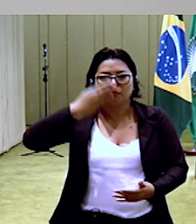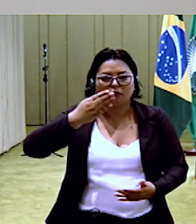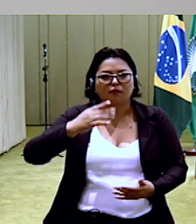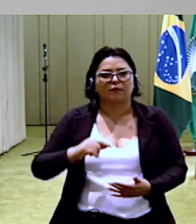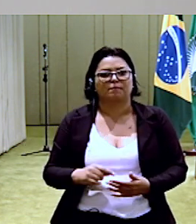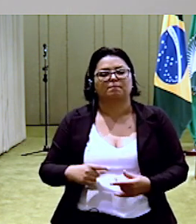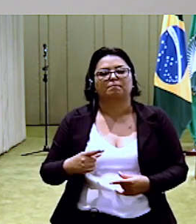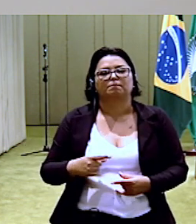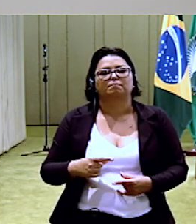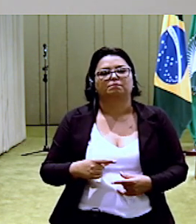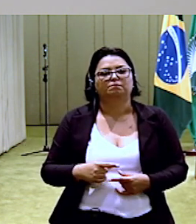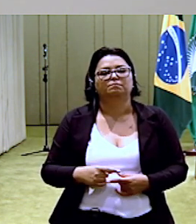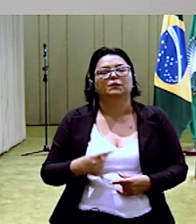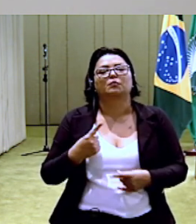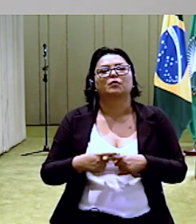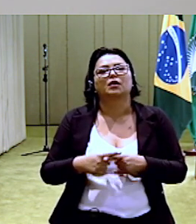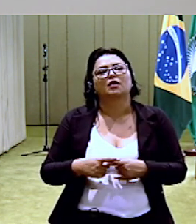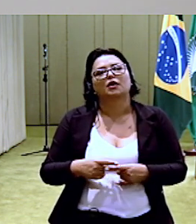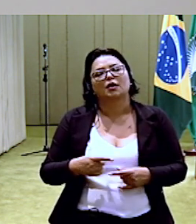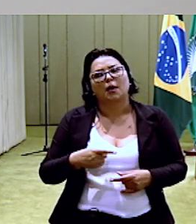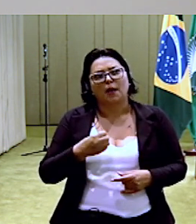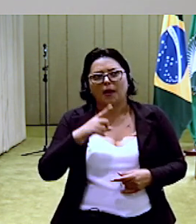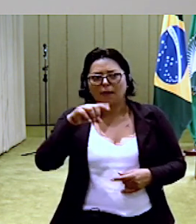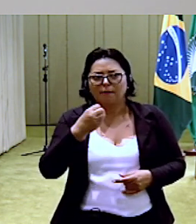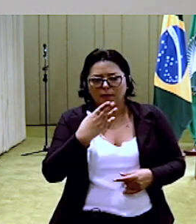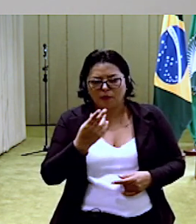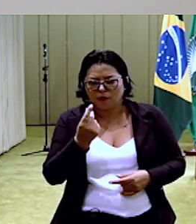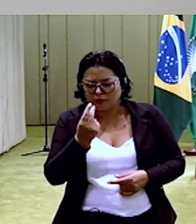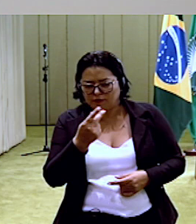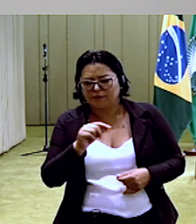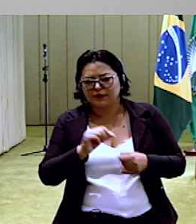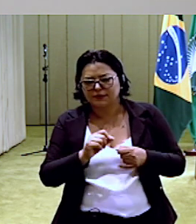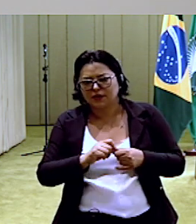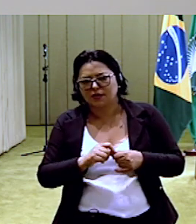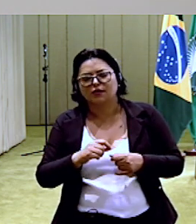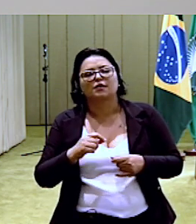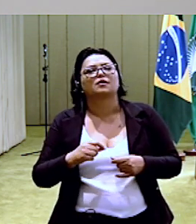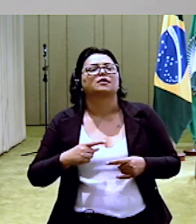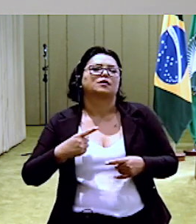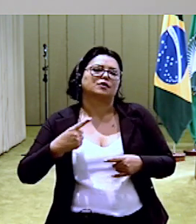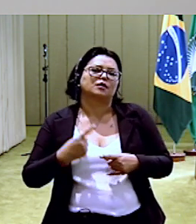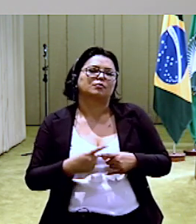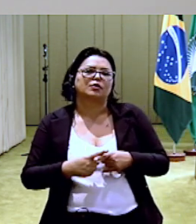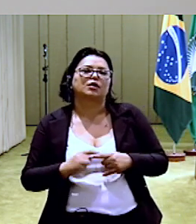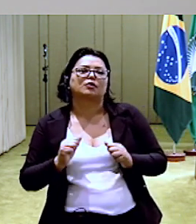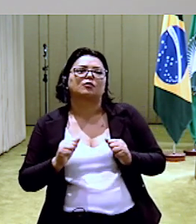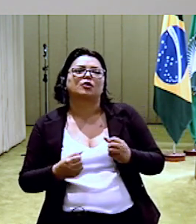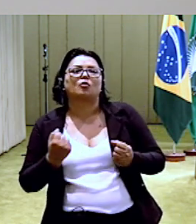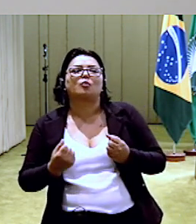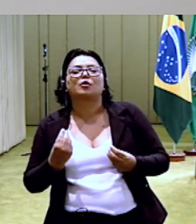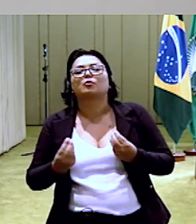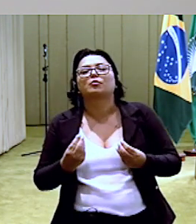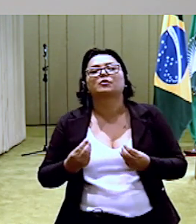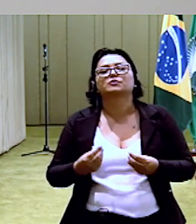primeiro, por que que é relevante do ponto de vista econômico a gente fazer isso, e por que que é do ponto de vista, os negócios, eles podem ser mais sustentáveis quando